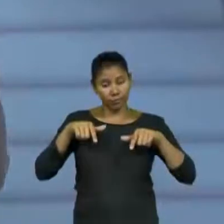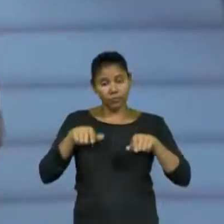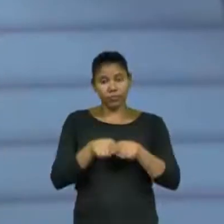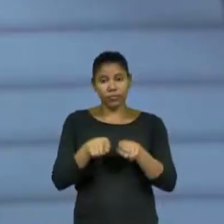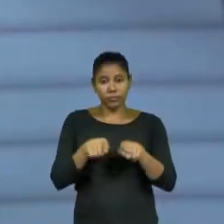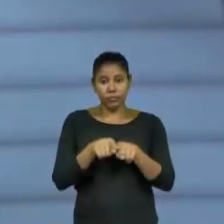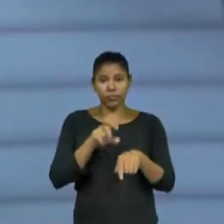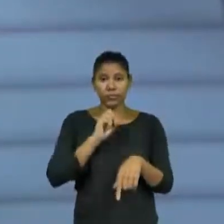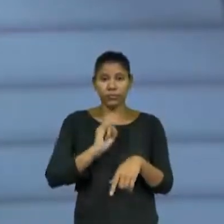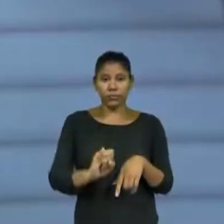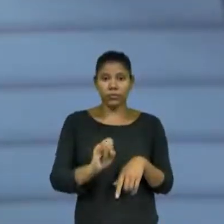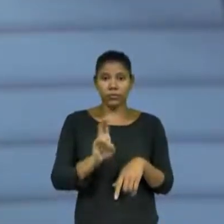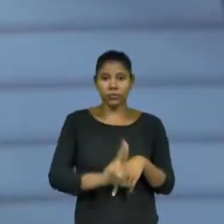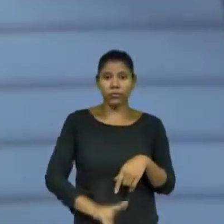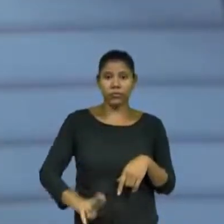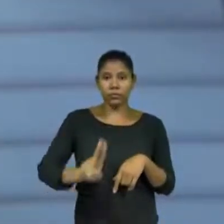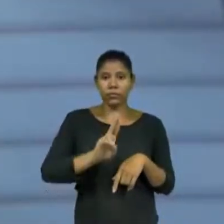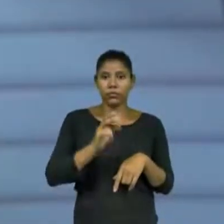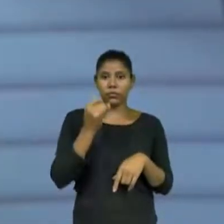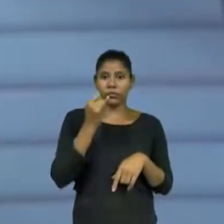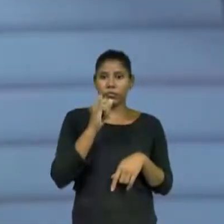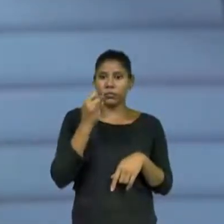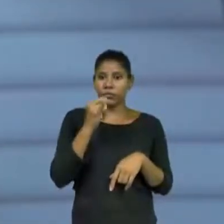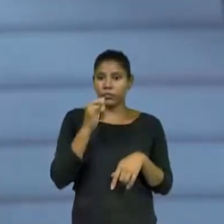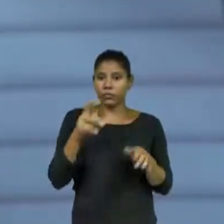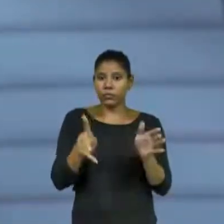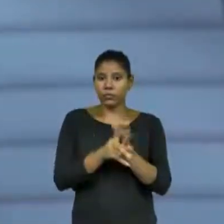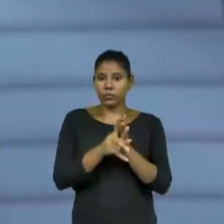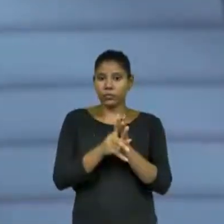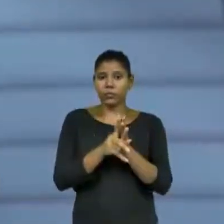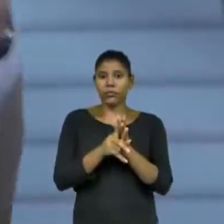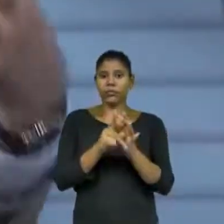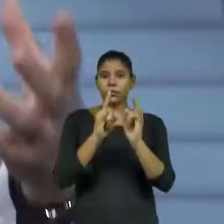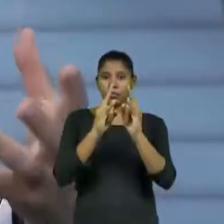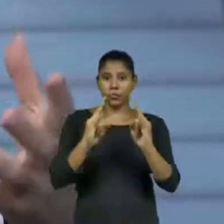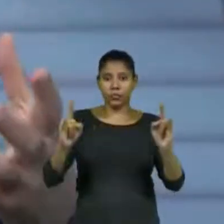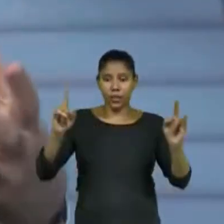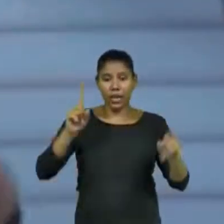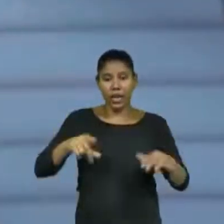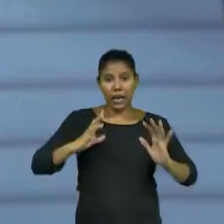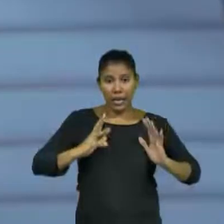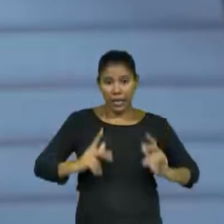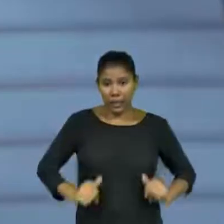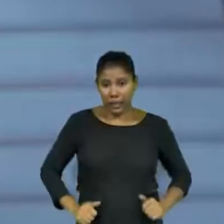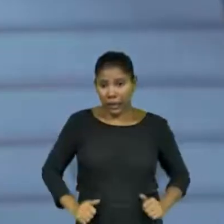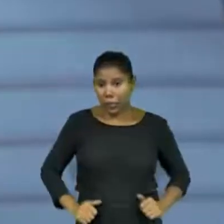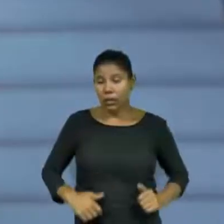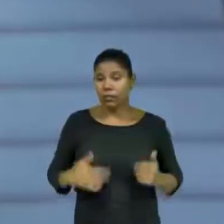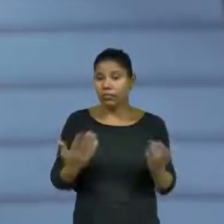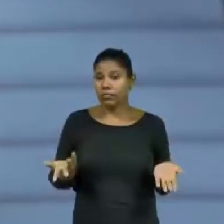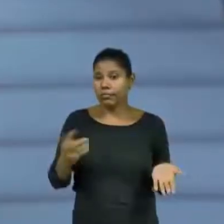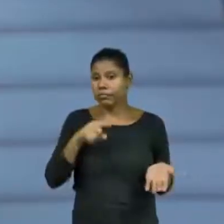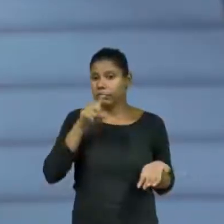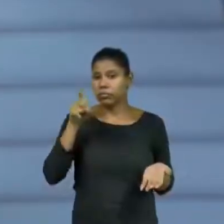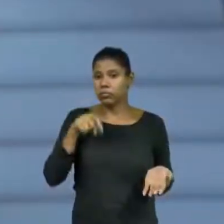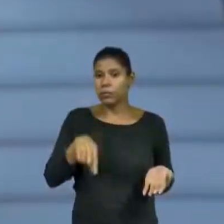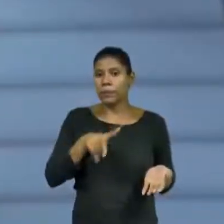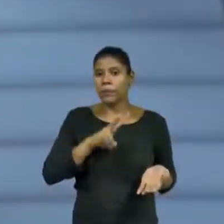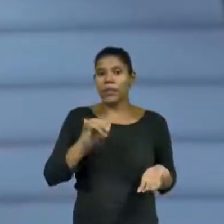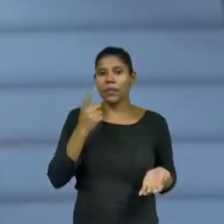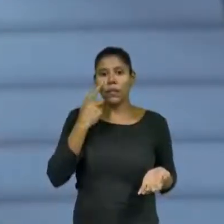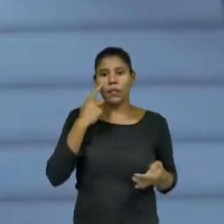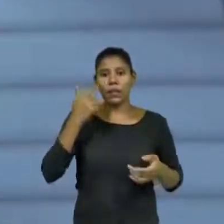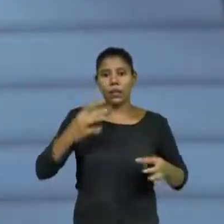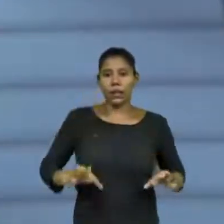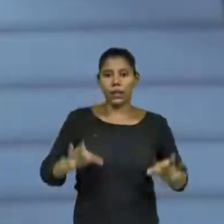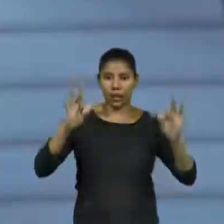eu pegar e usar a energia da rede de transmissão, ela é limpa? Isso é a certificação. Vamos ver as tecnologias. Quais